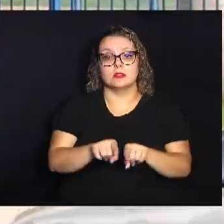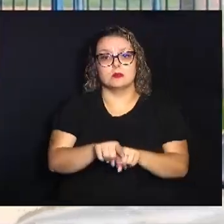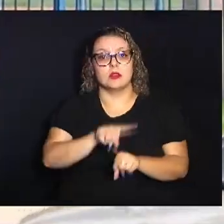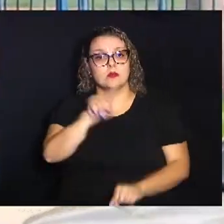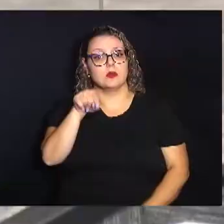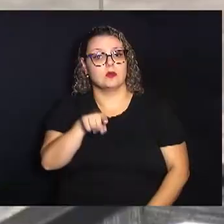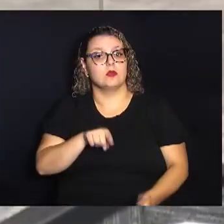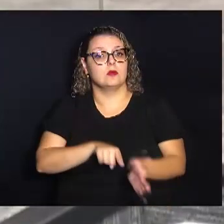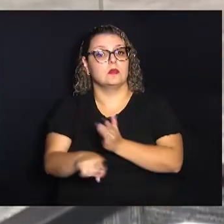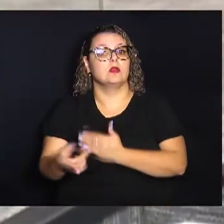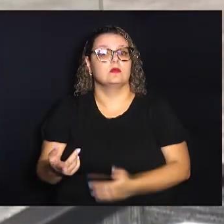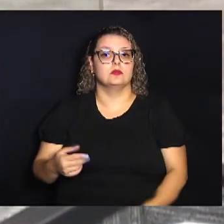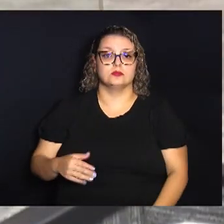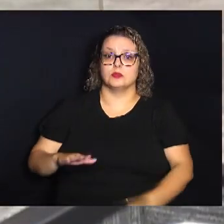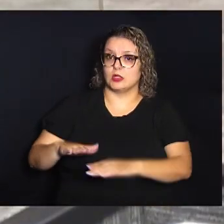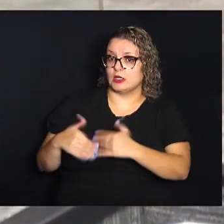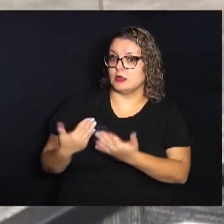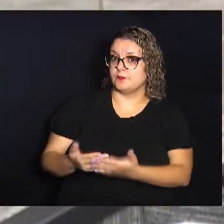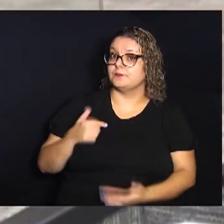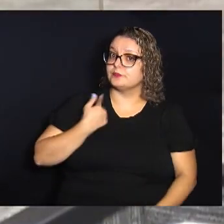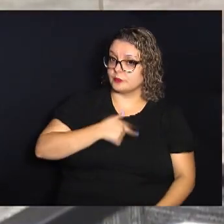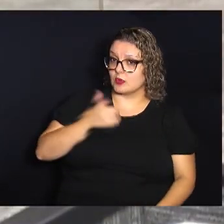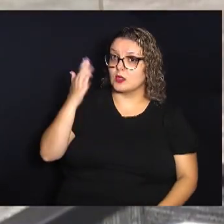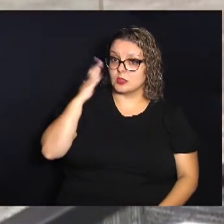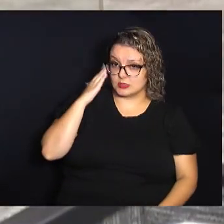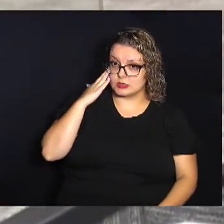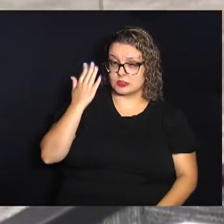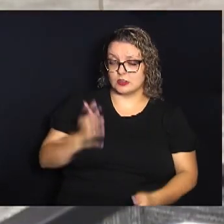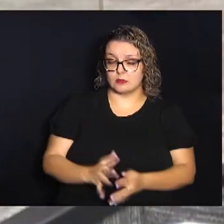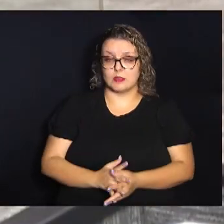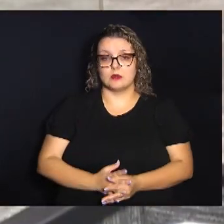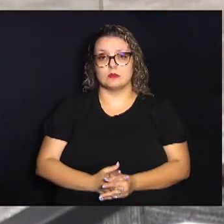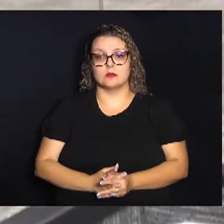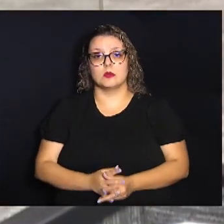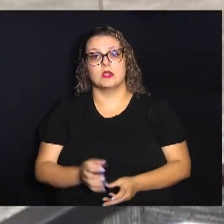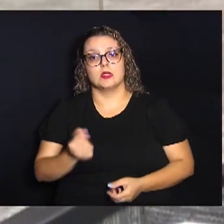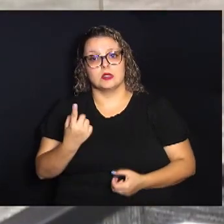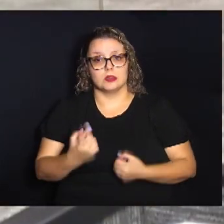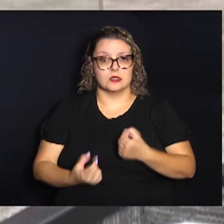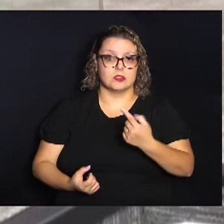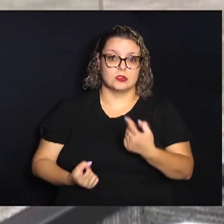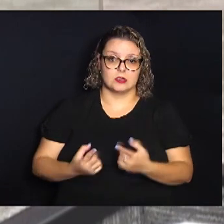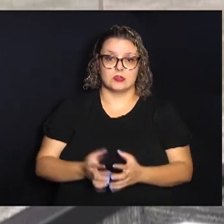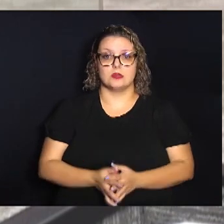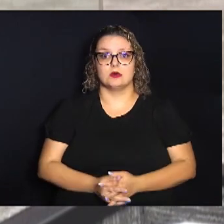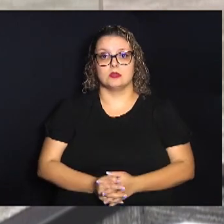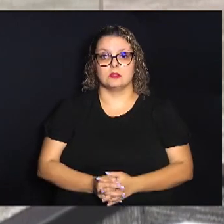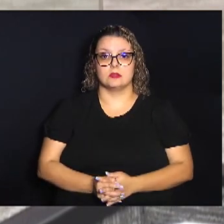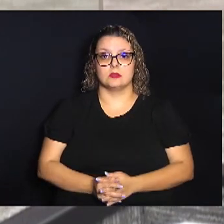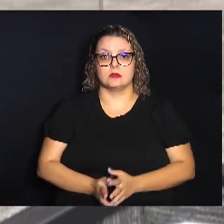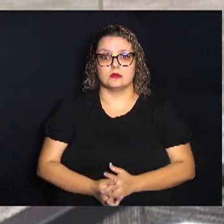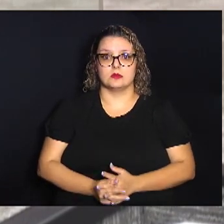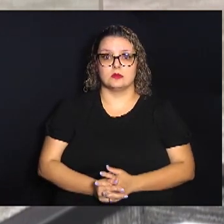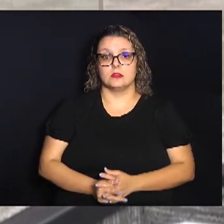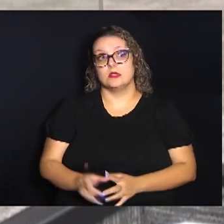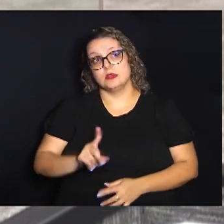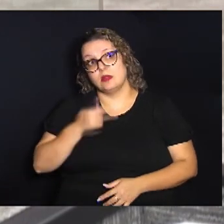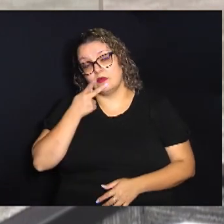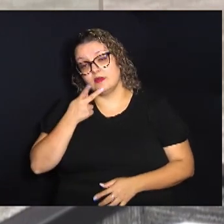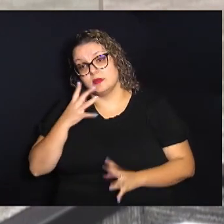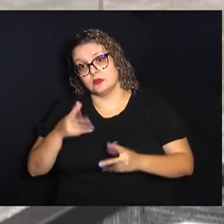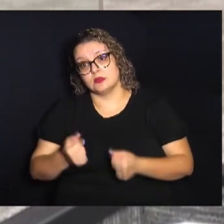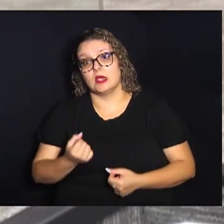no requerimento. A gente sabe que alguns, sem querer generalizar, mas alguns